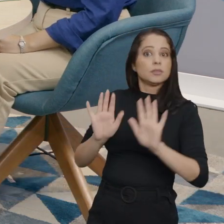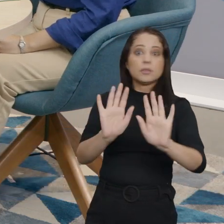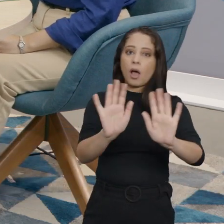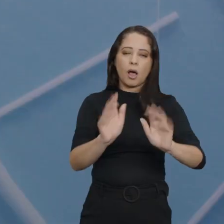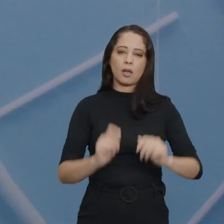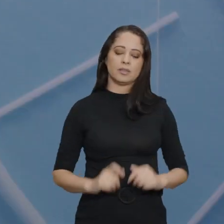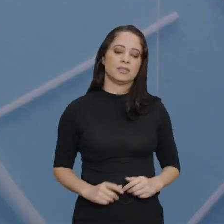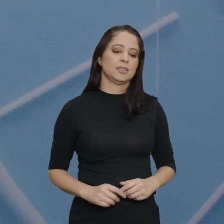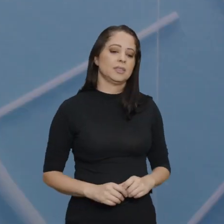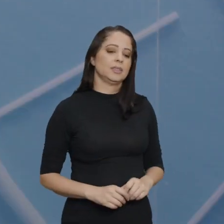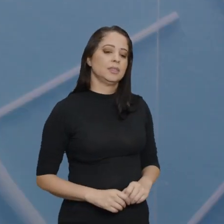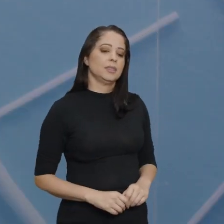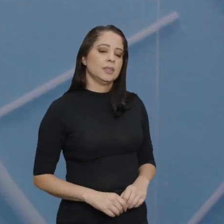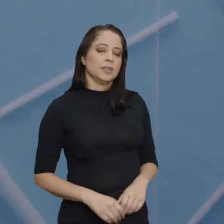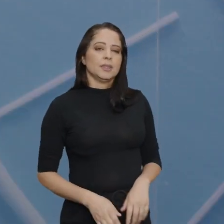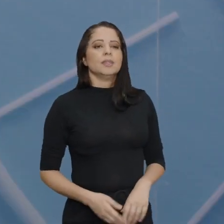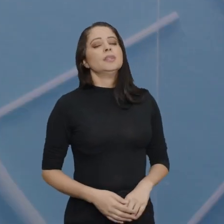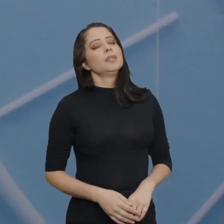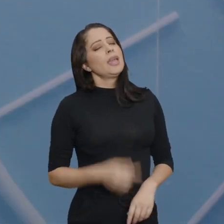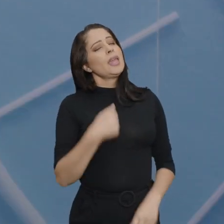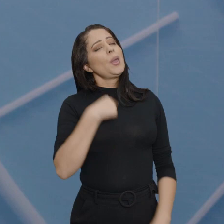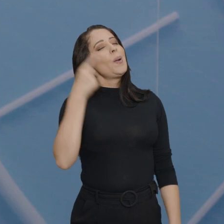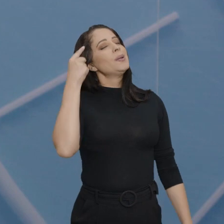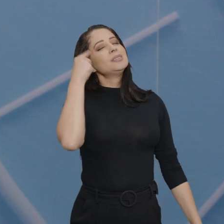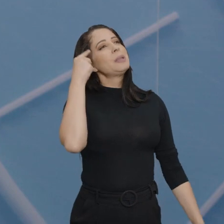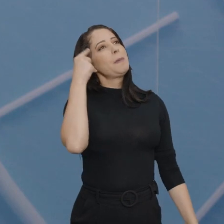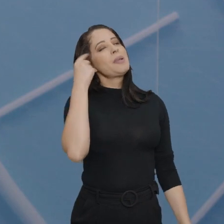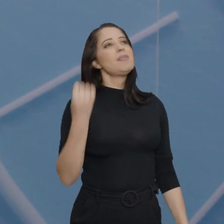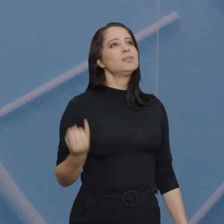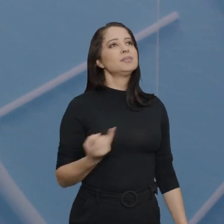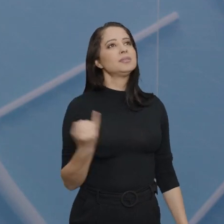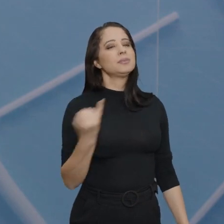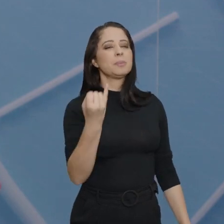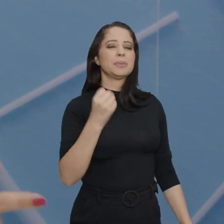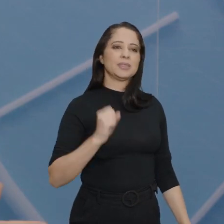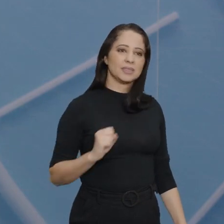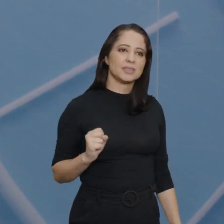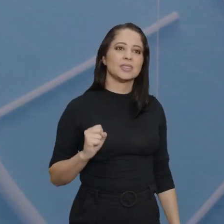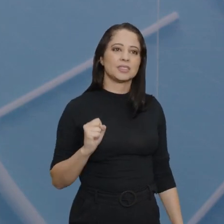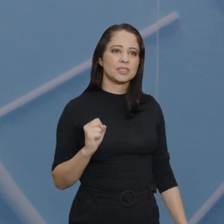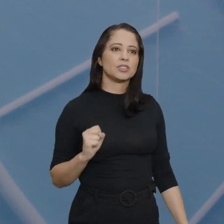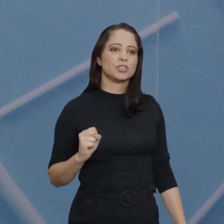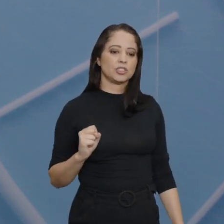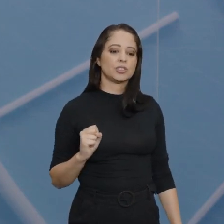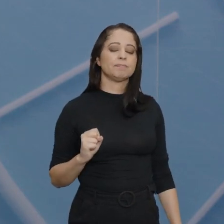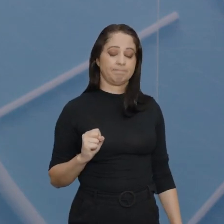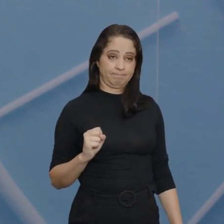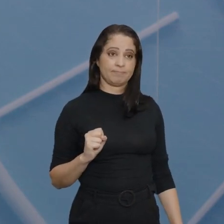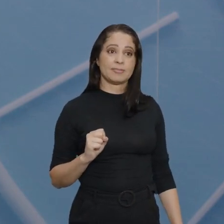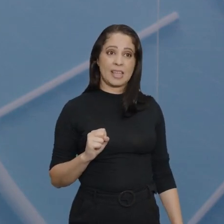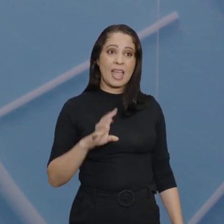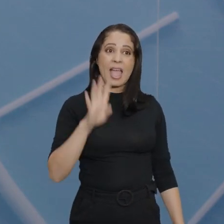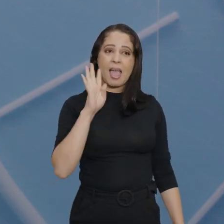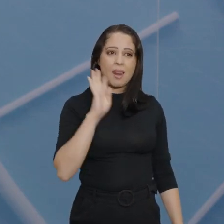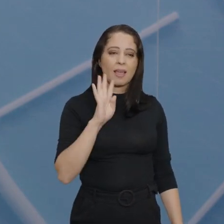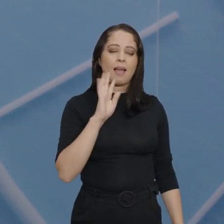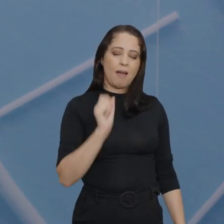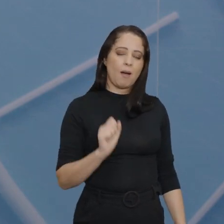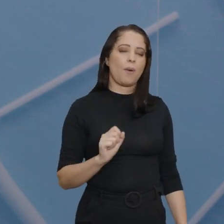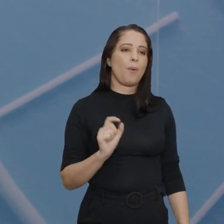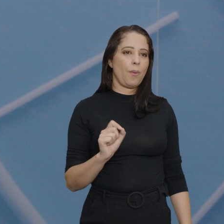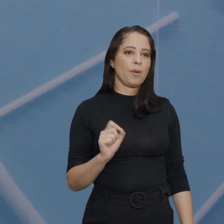me fez pensar numa coisa que também é muito importante, por isso que é tão legal essa postura da mídia, né, de